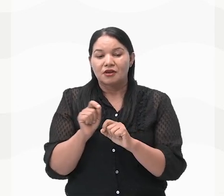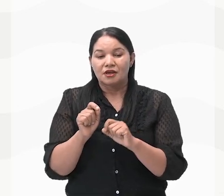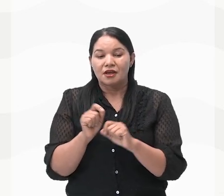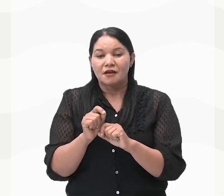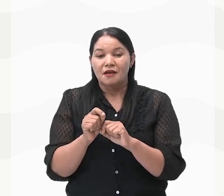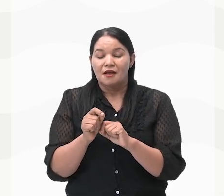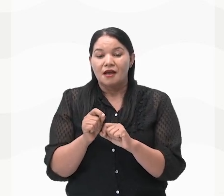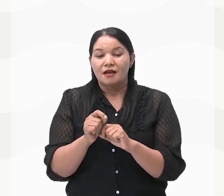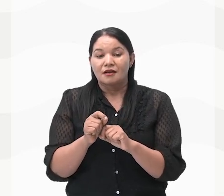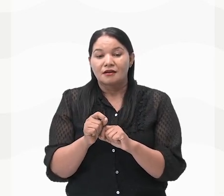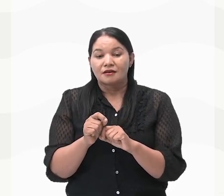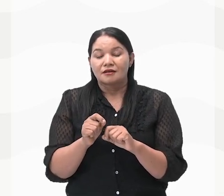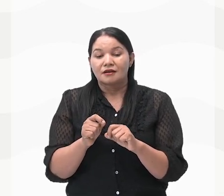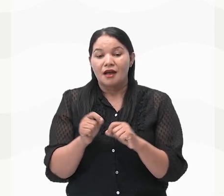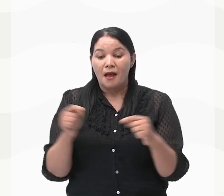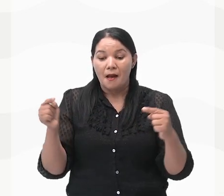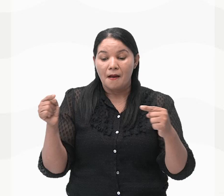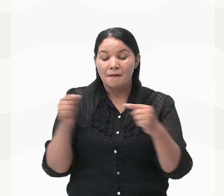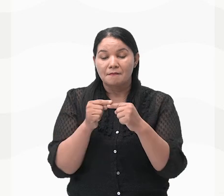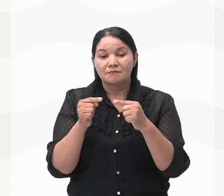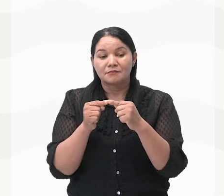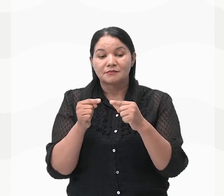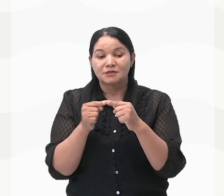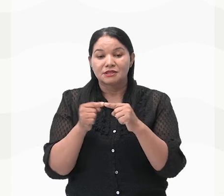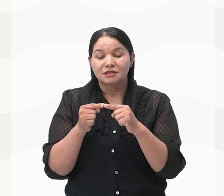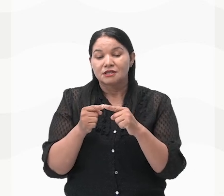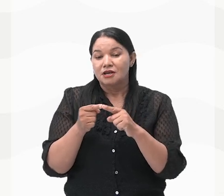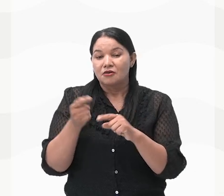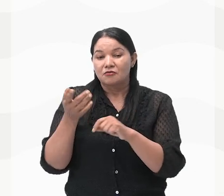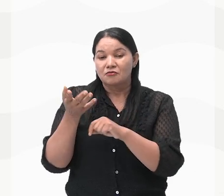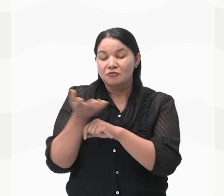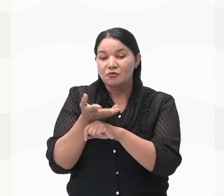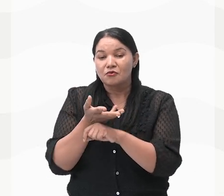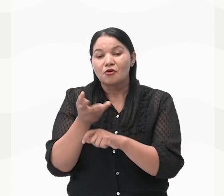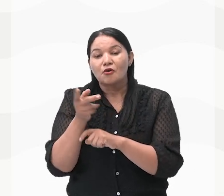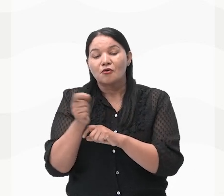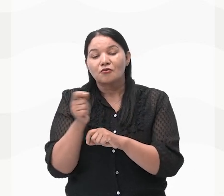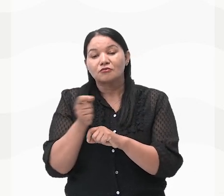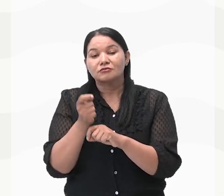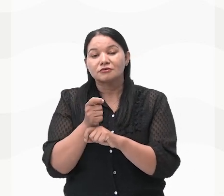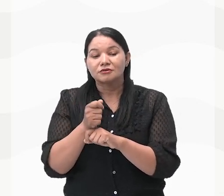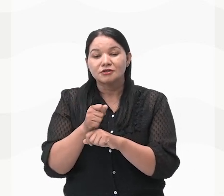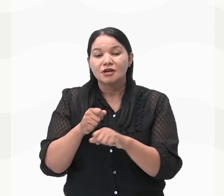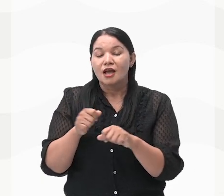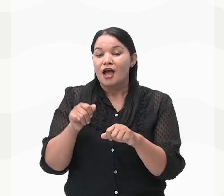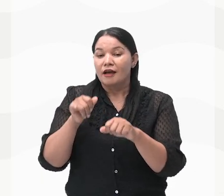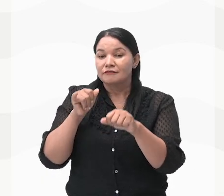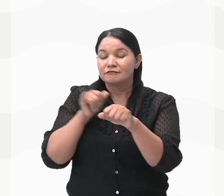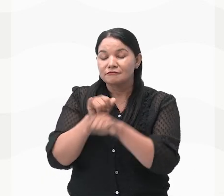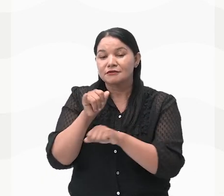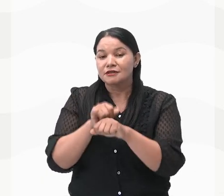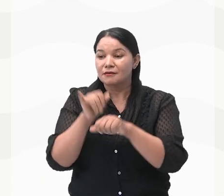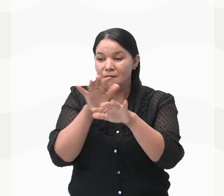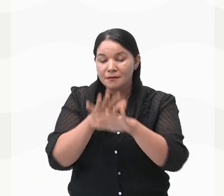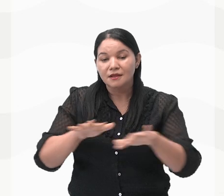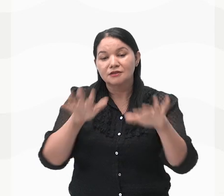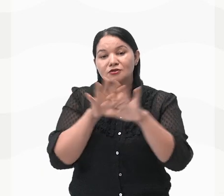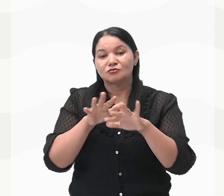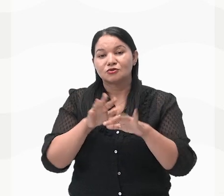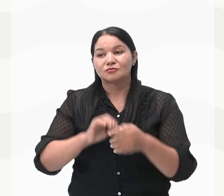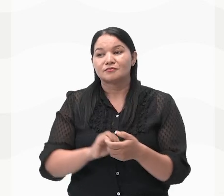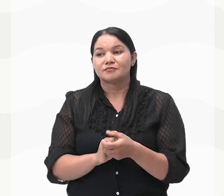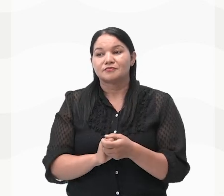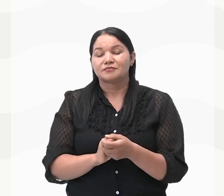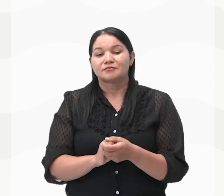é um exemplo clássico de como as fake news podem ser cuidadosamente construídas